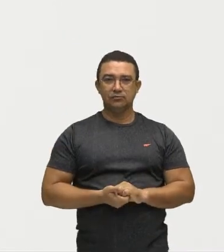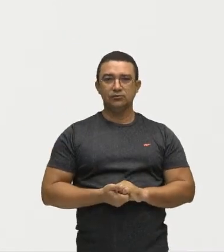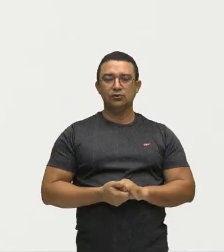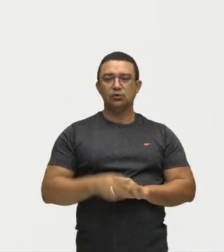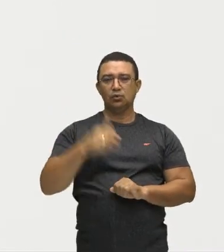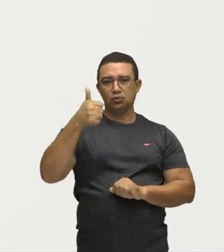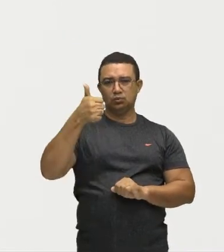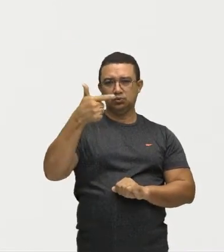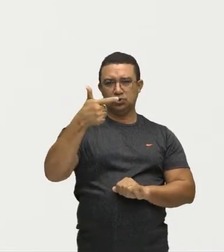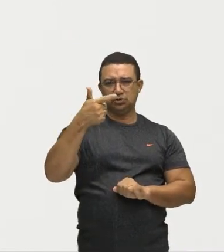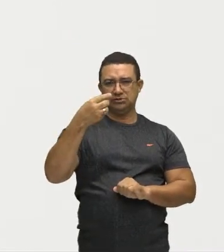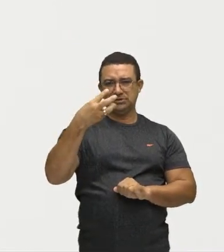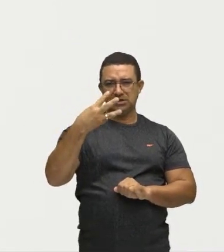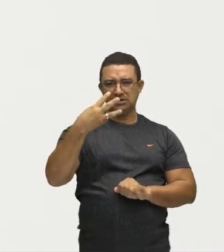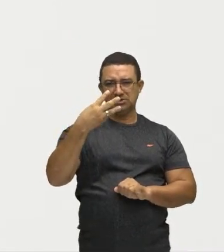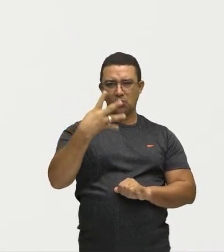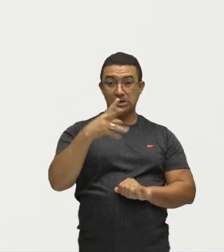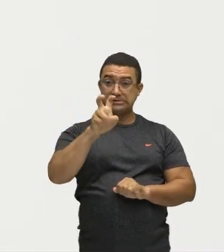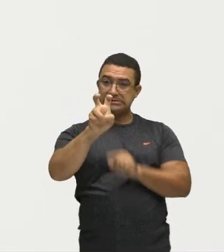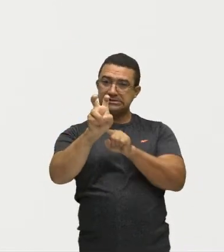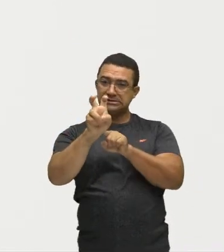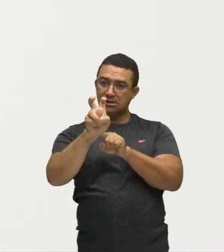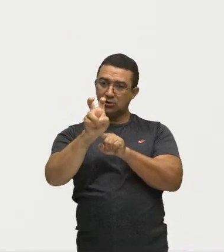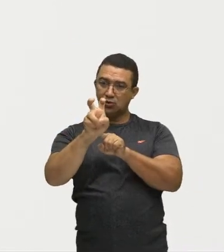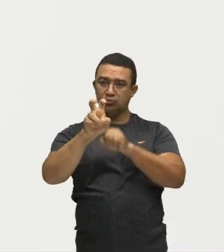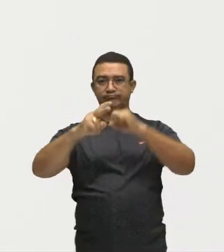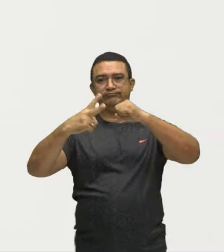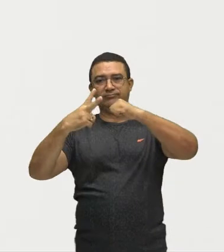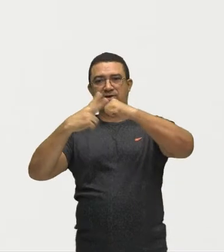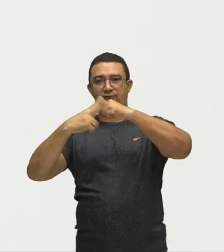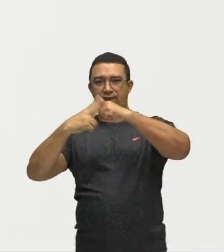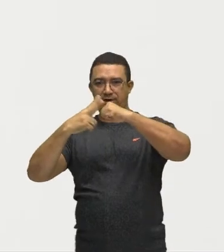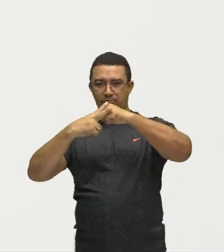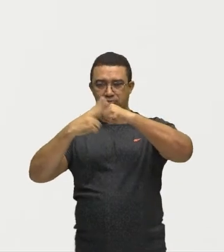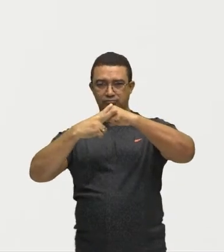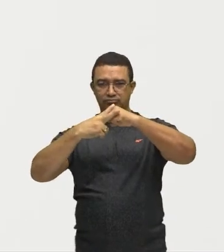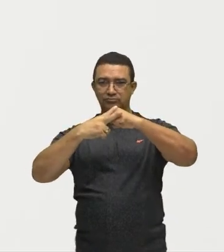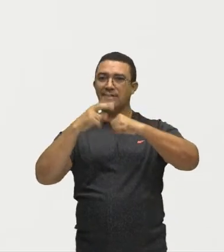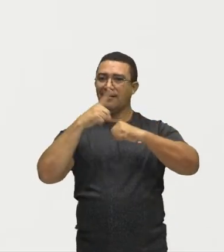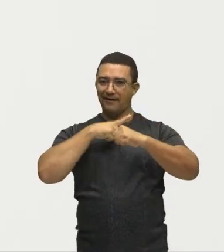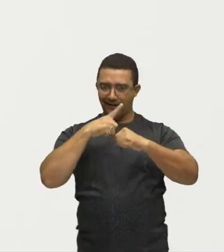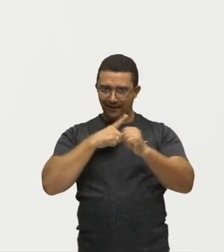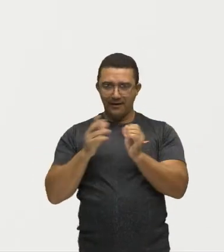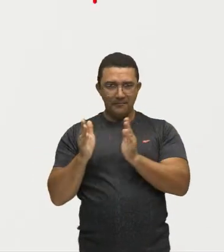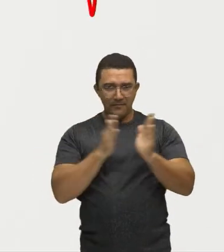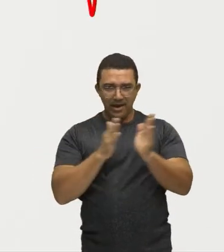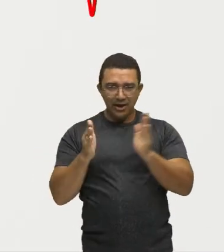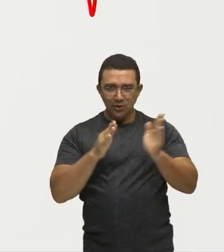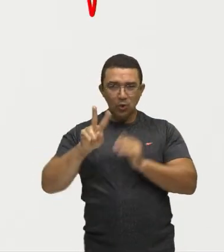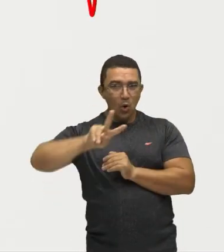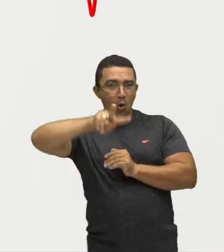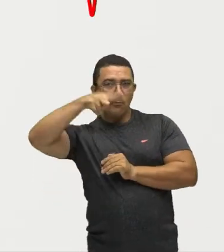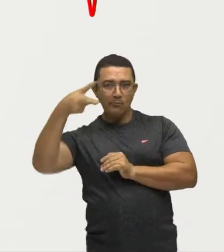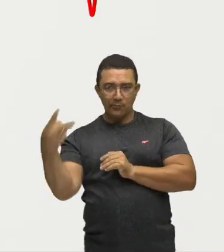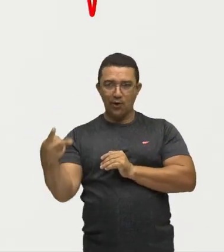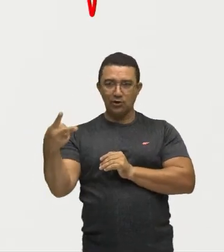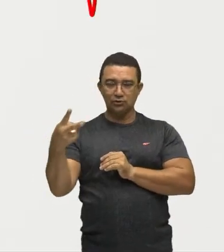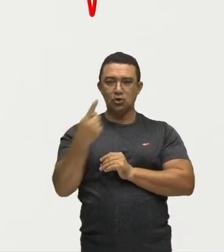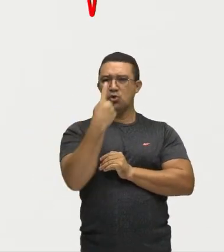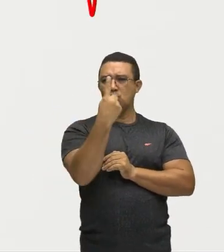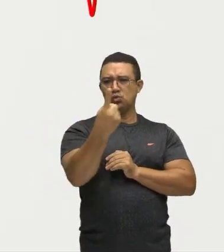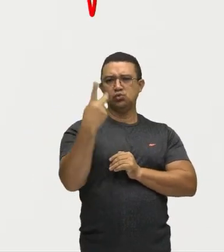3, 4, 5 verbos. Temos 5 verbos, 5 orações, temos um período composto, não é isso? Período